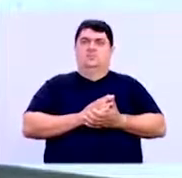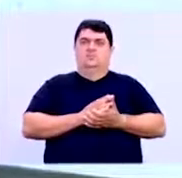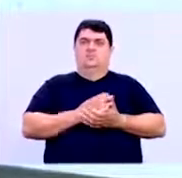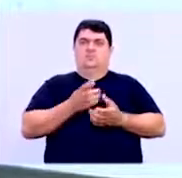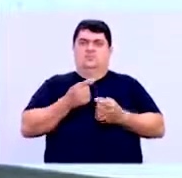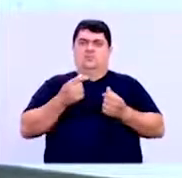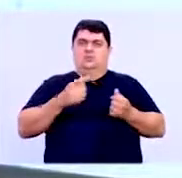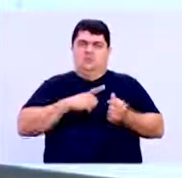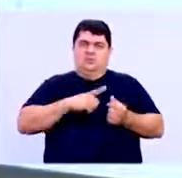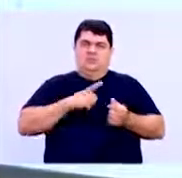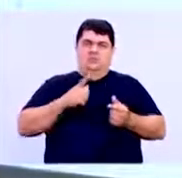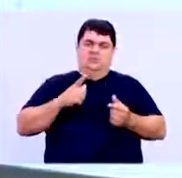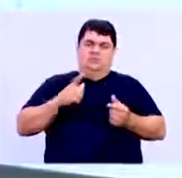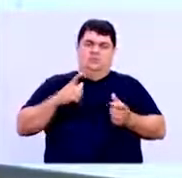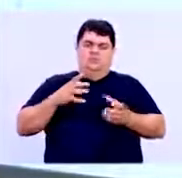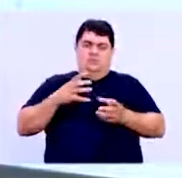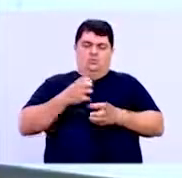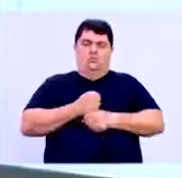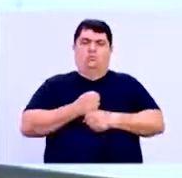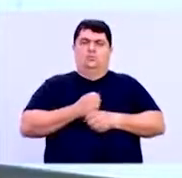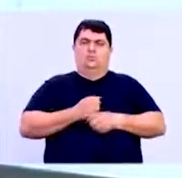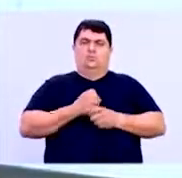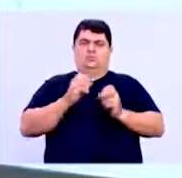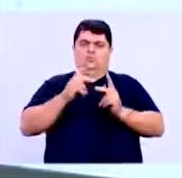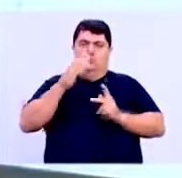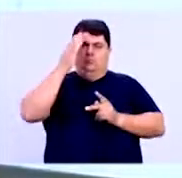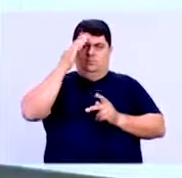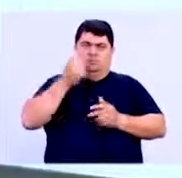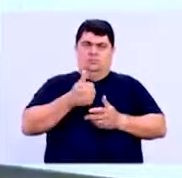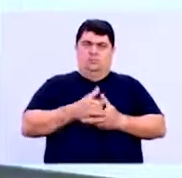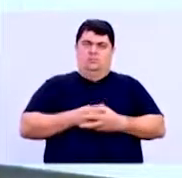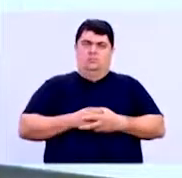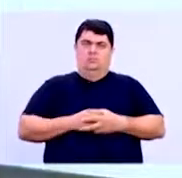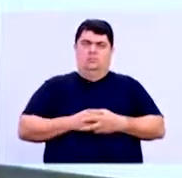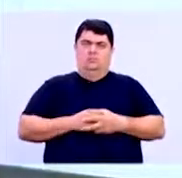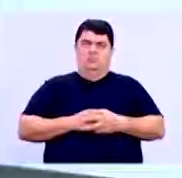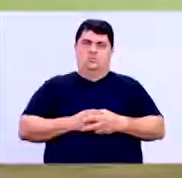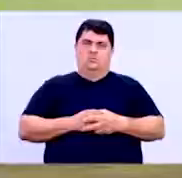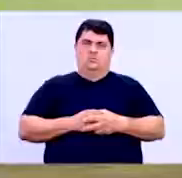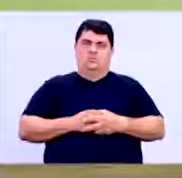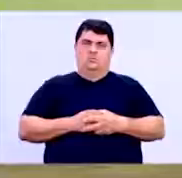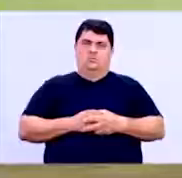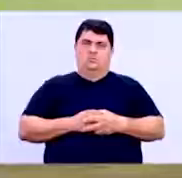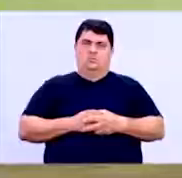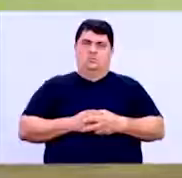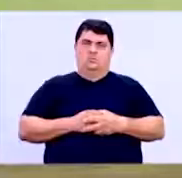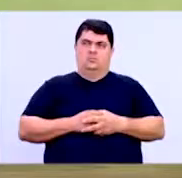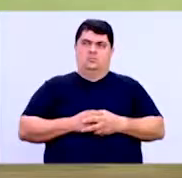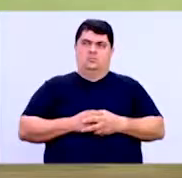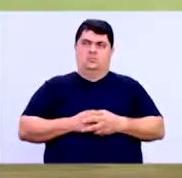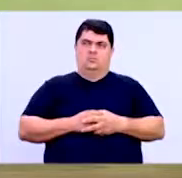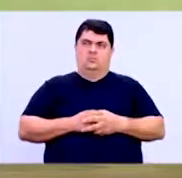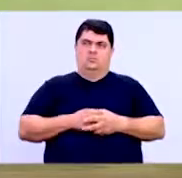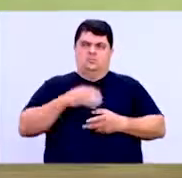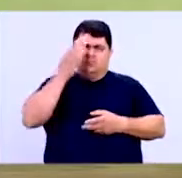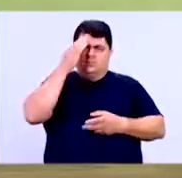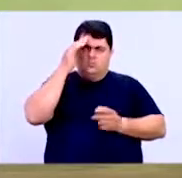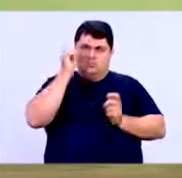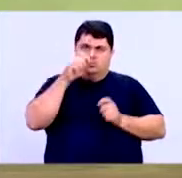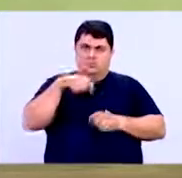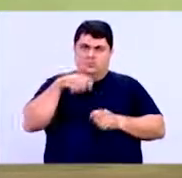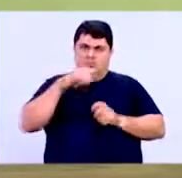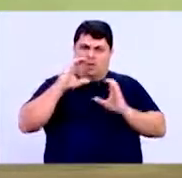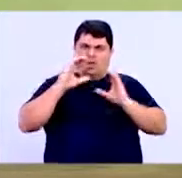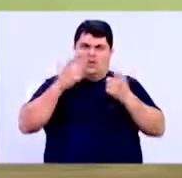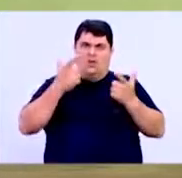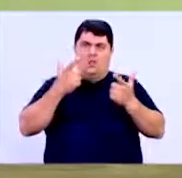todo aglomerado, fica todo junto. Tudo bem, Denise? Acho que os alunos estão sem dúvidas aqui agora. Eu queria saber se vocês estão entendendo, gente. Ficou